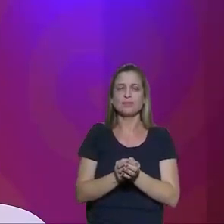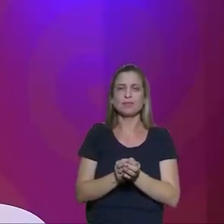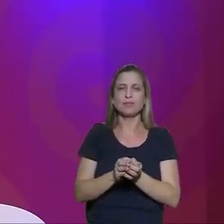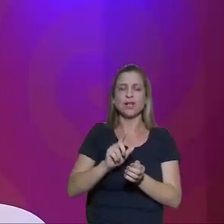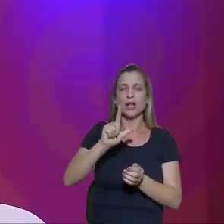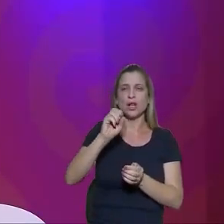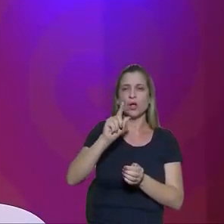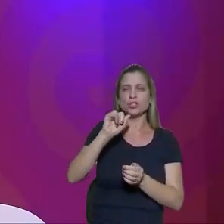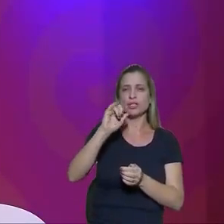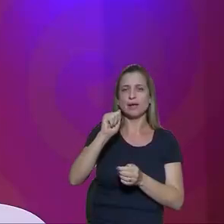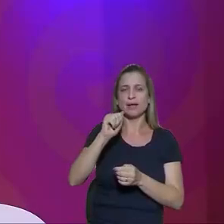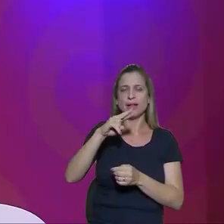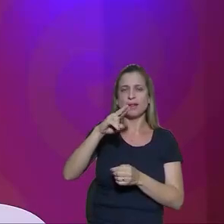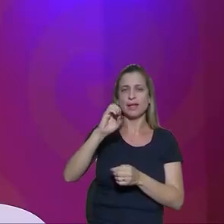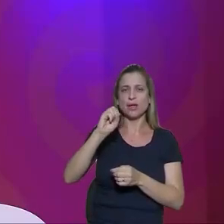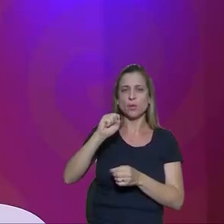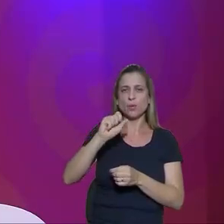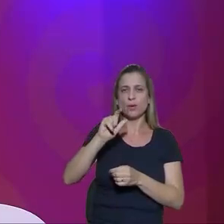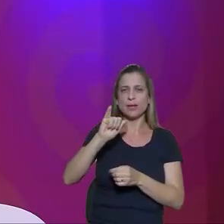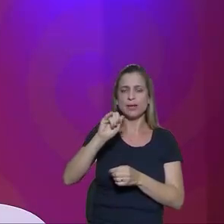reaquecida pelo neoliberalismo rentista,